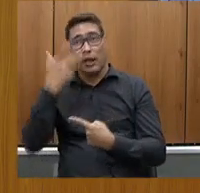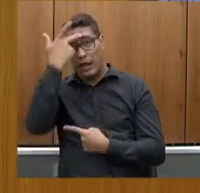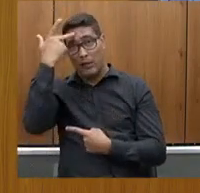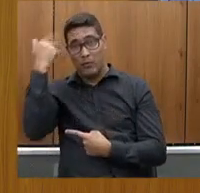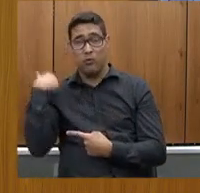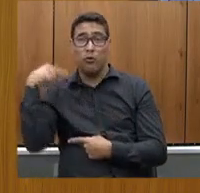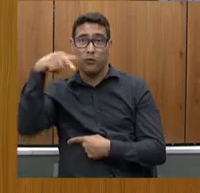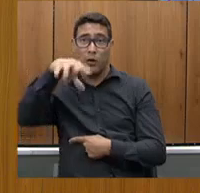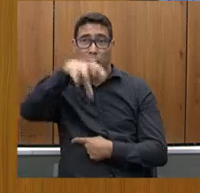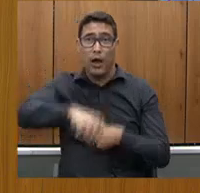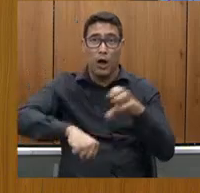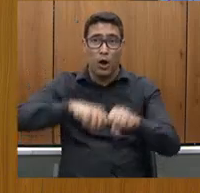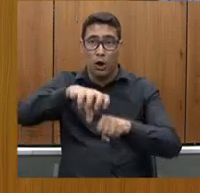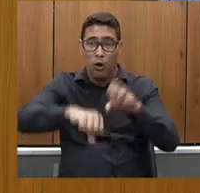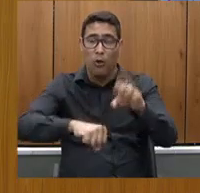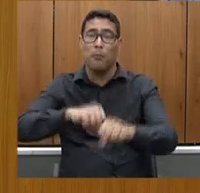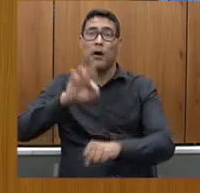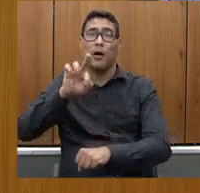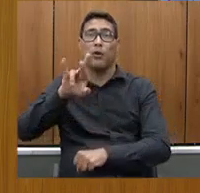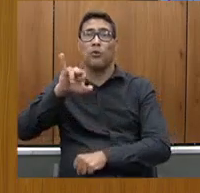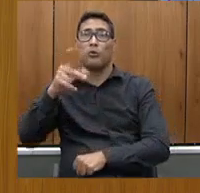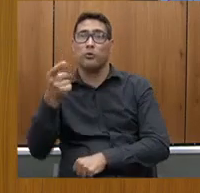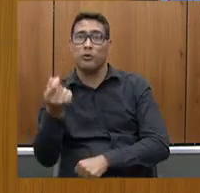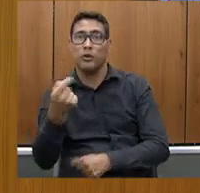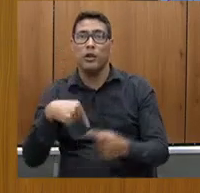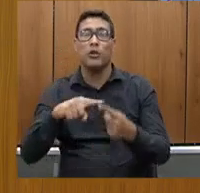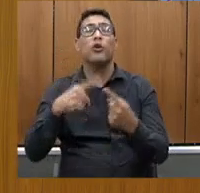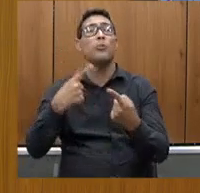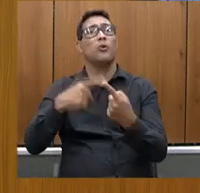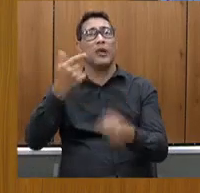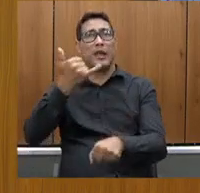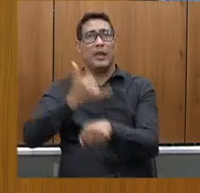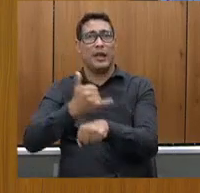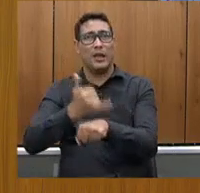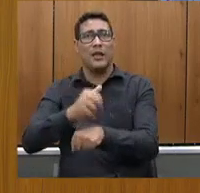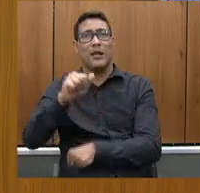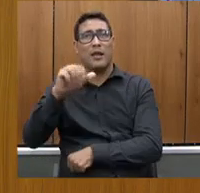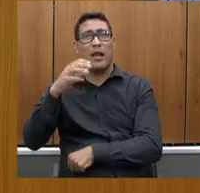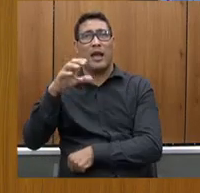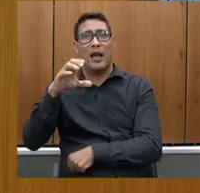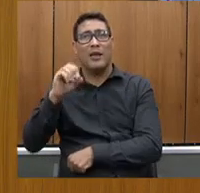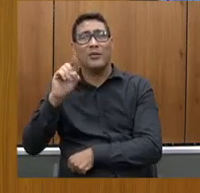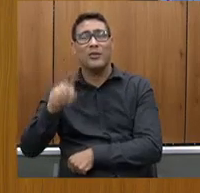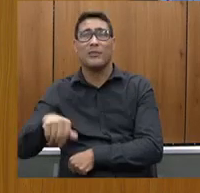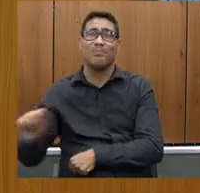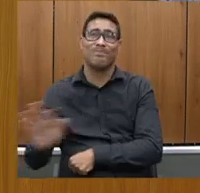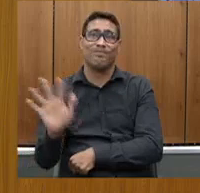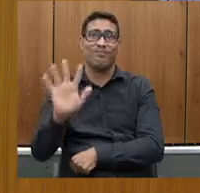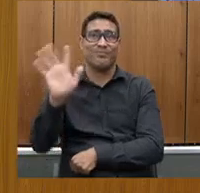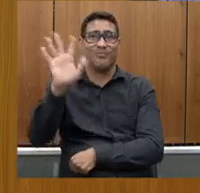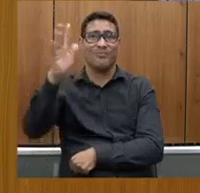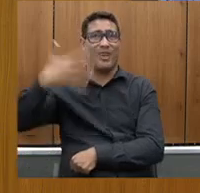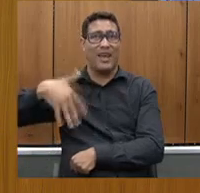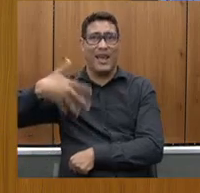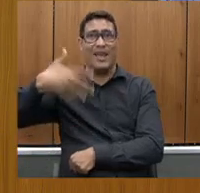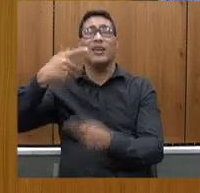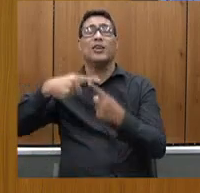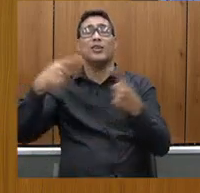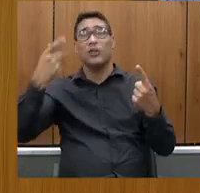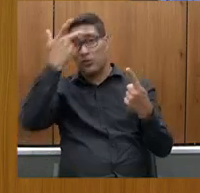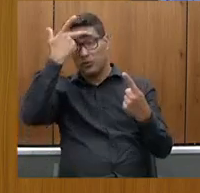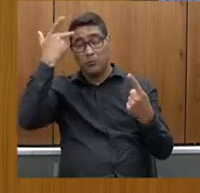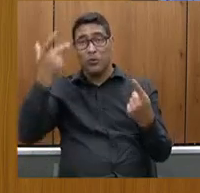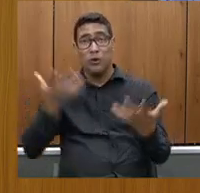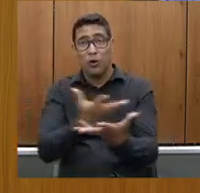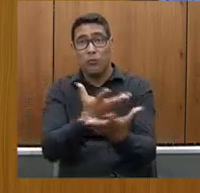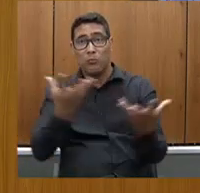e Aço hoje tá caríssimo não é então é uma vontade permanente dos criminosos imagina